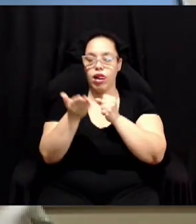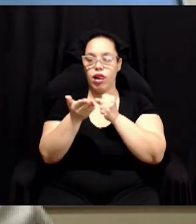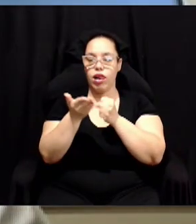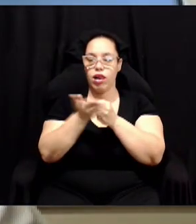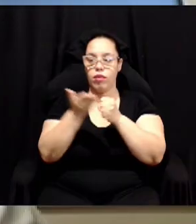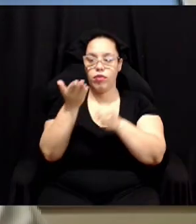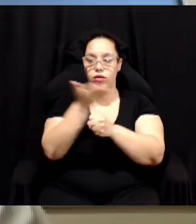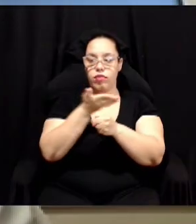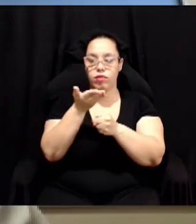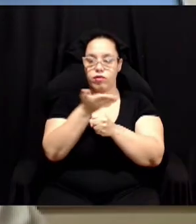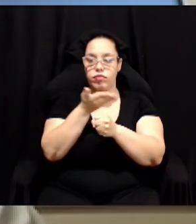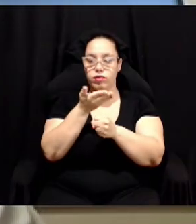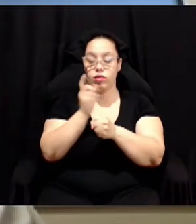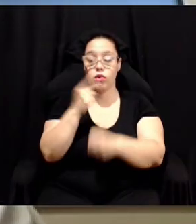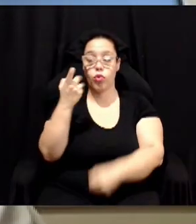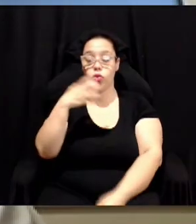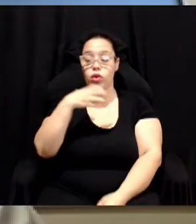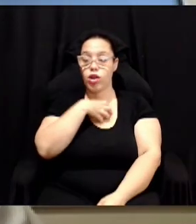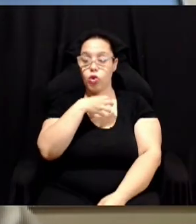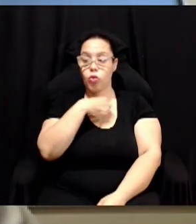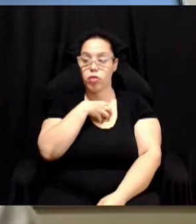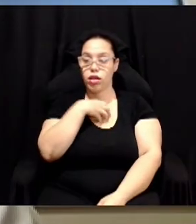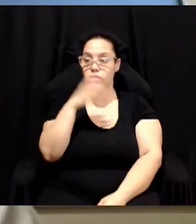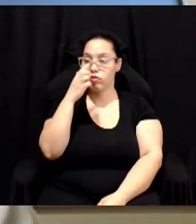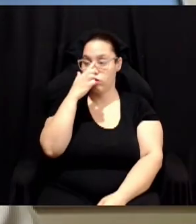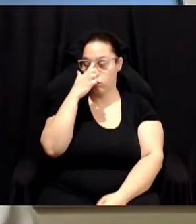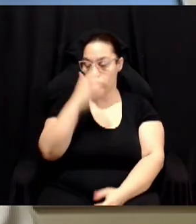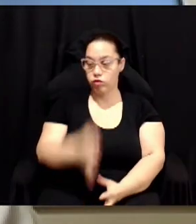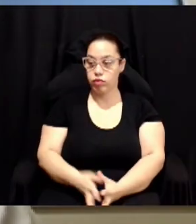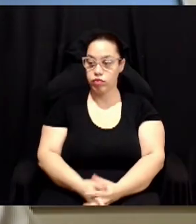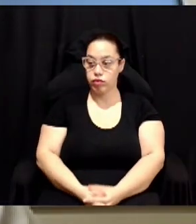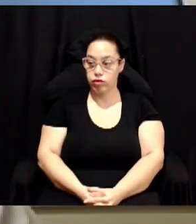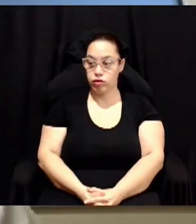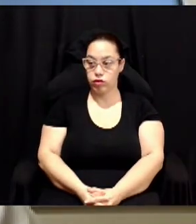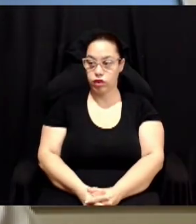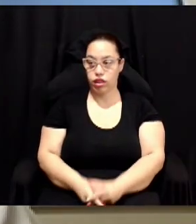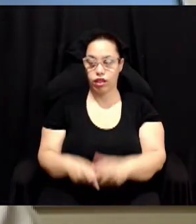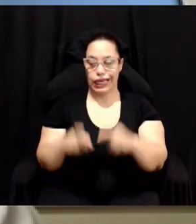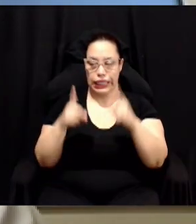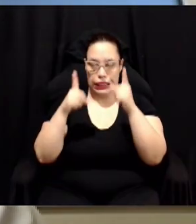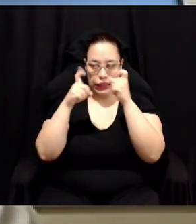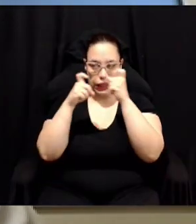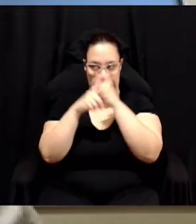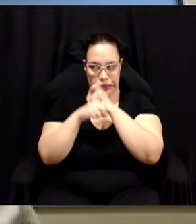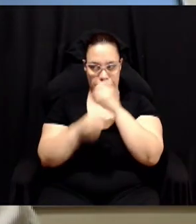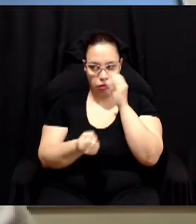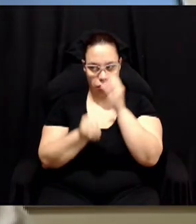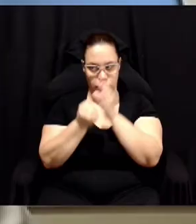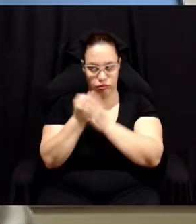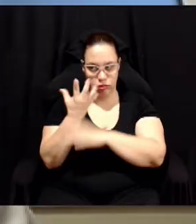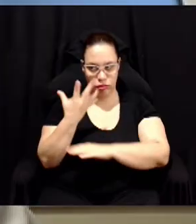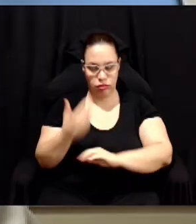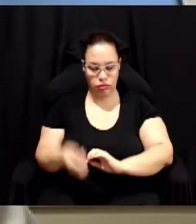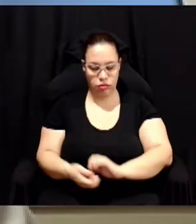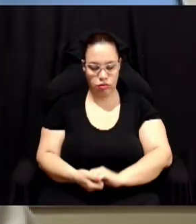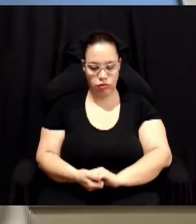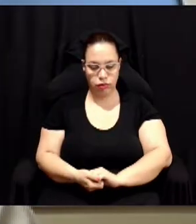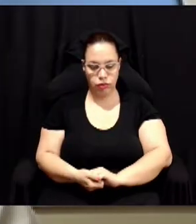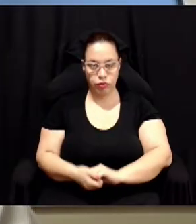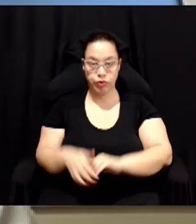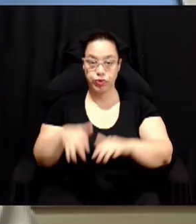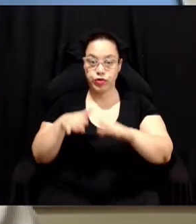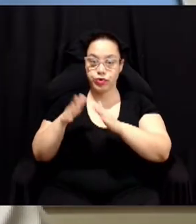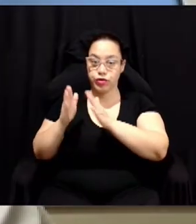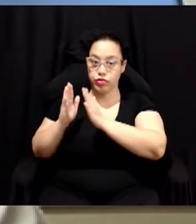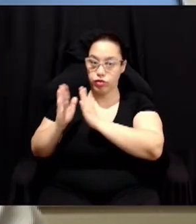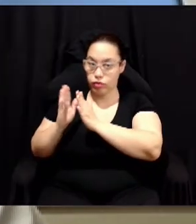outros sintomas, aí um pouco mais complexos, podem surgir. Então, você teria uma fase com